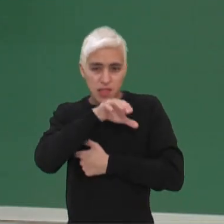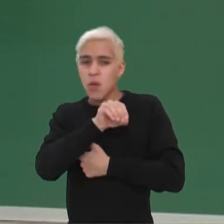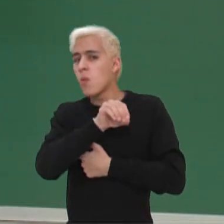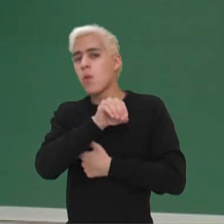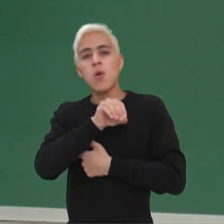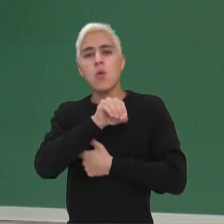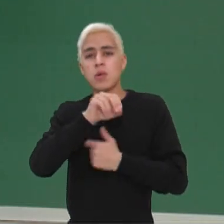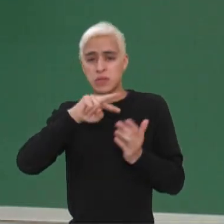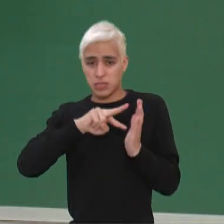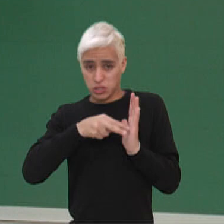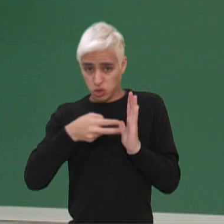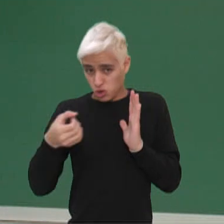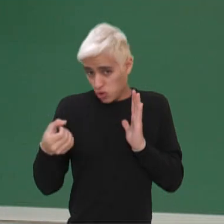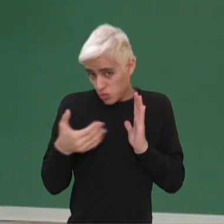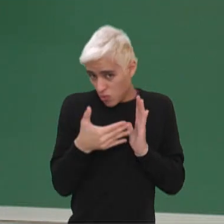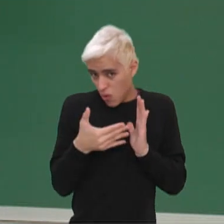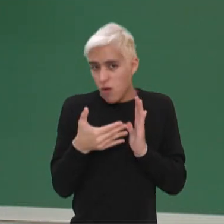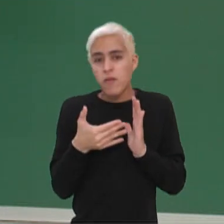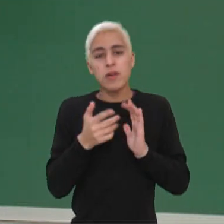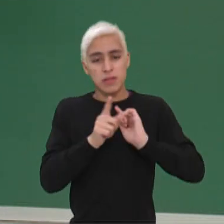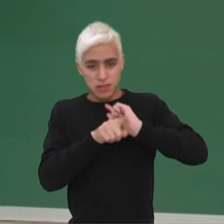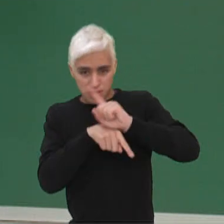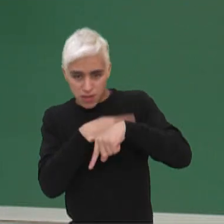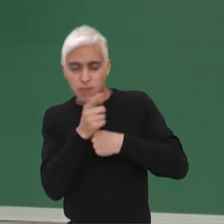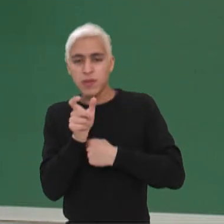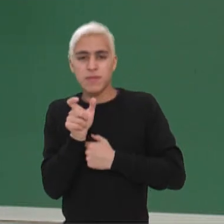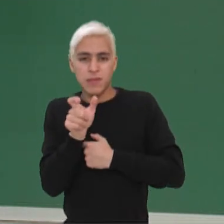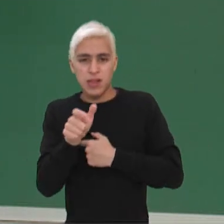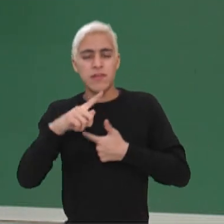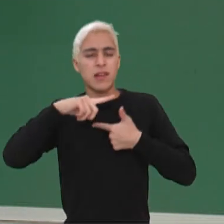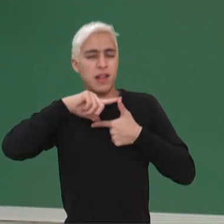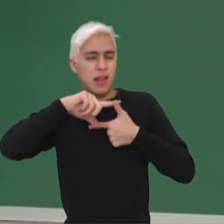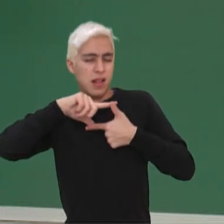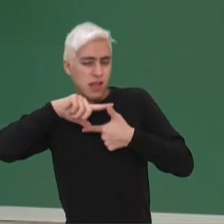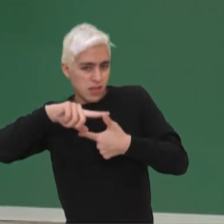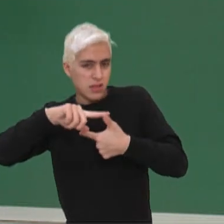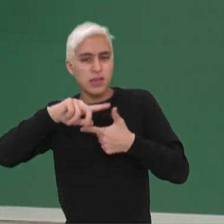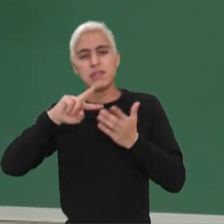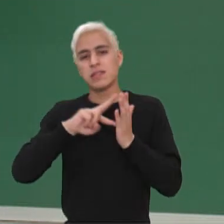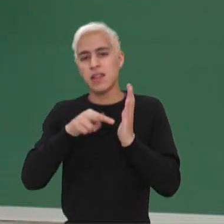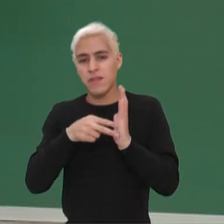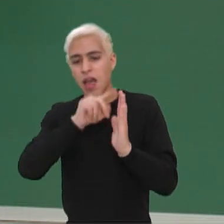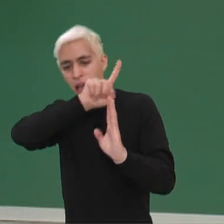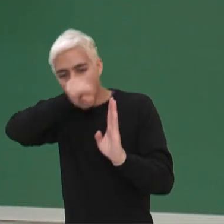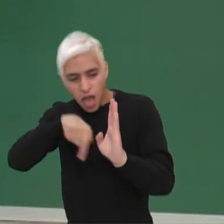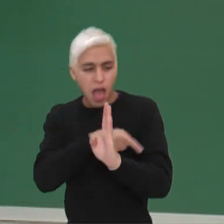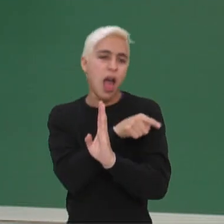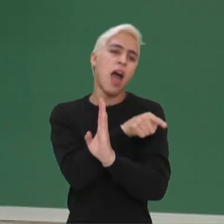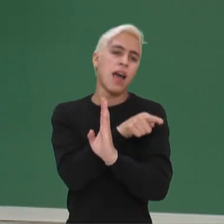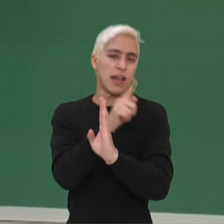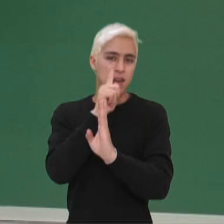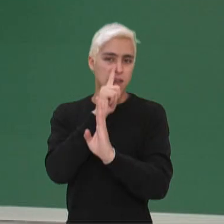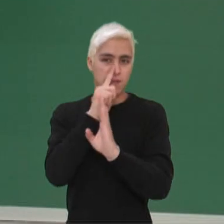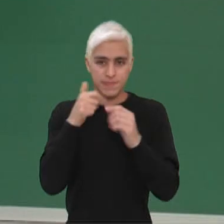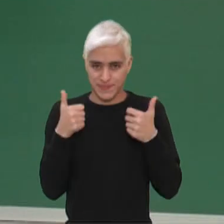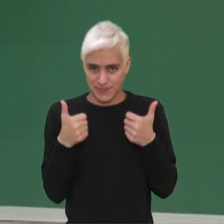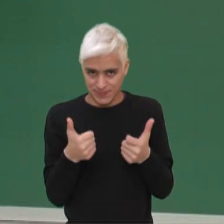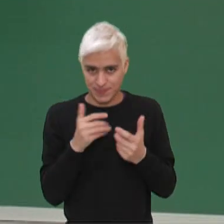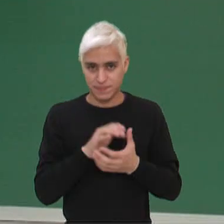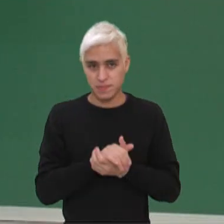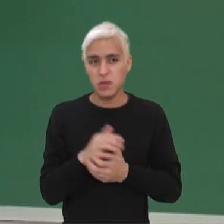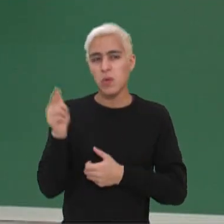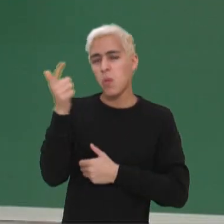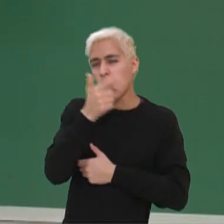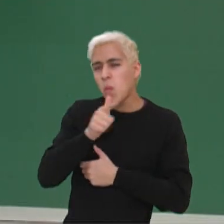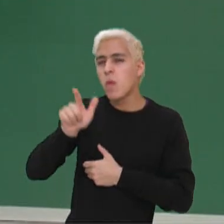que significa novo, na frente da palavrinha clássico, que remete aos gregos, ok? Aqui nós temos